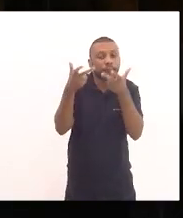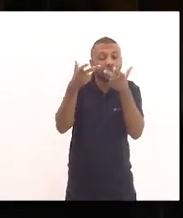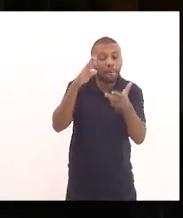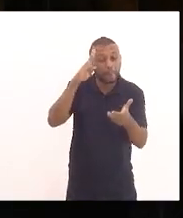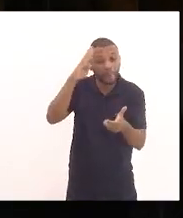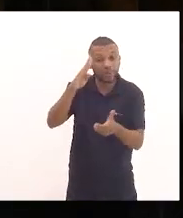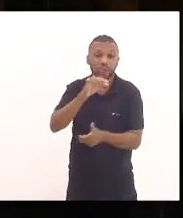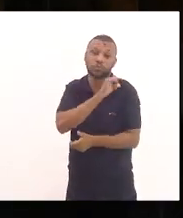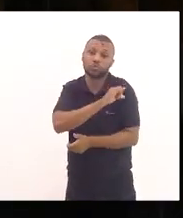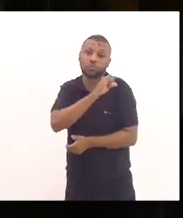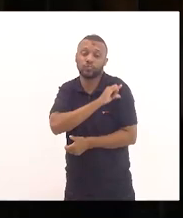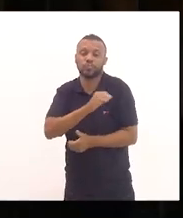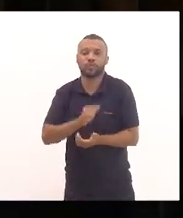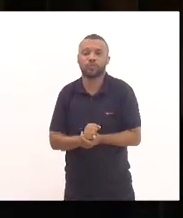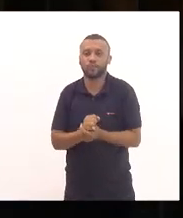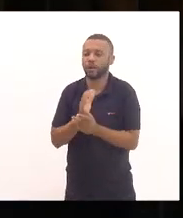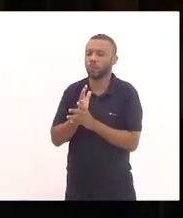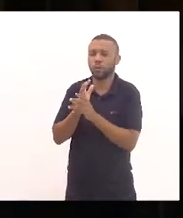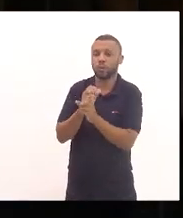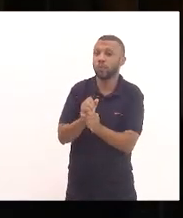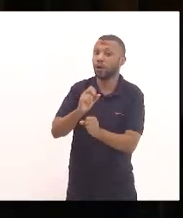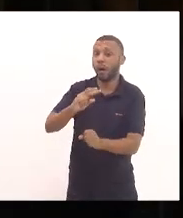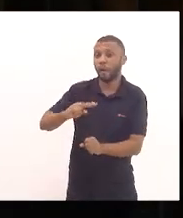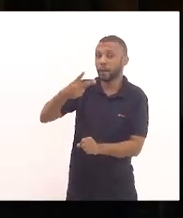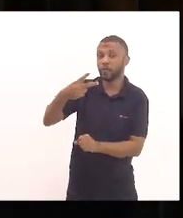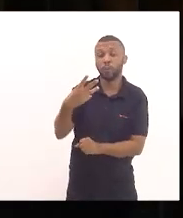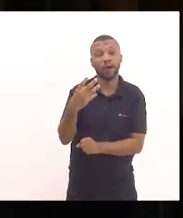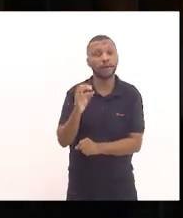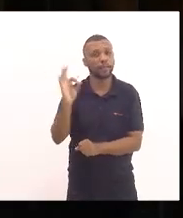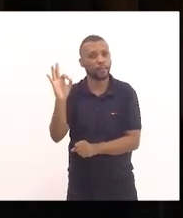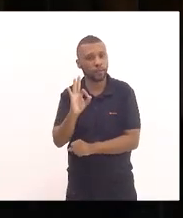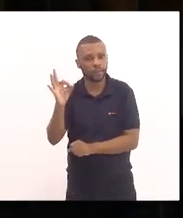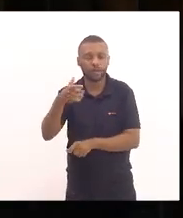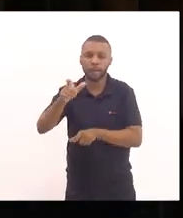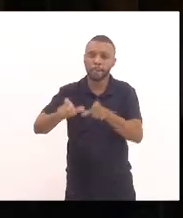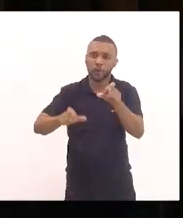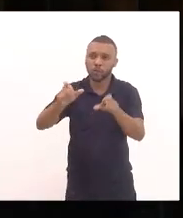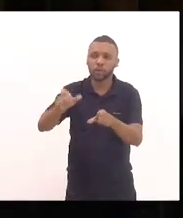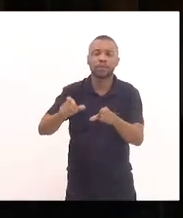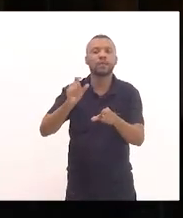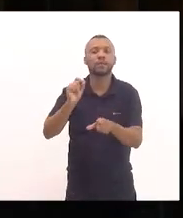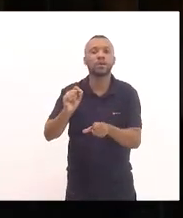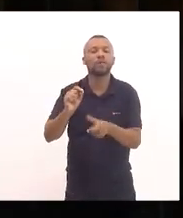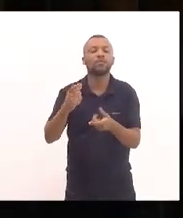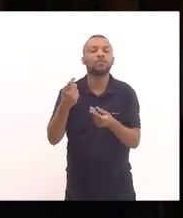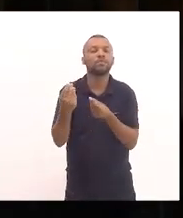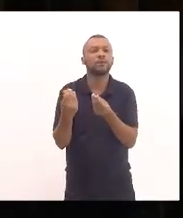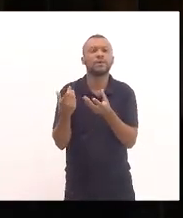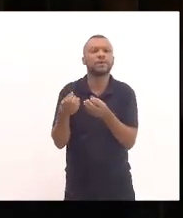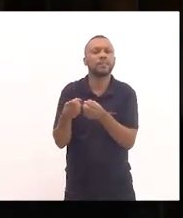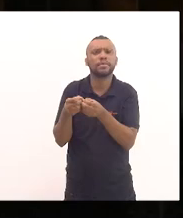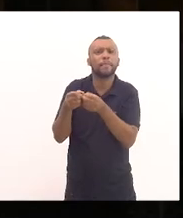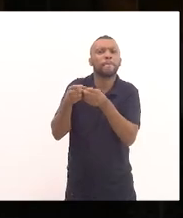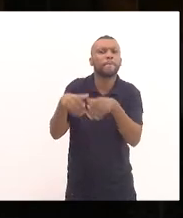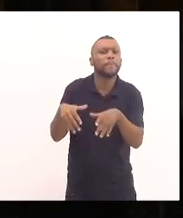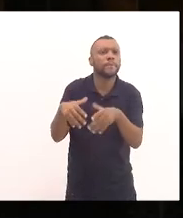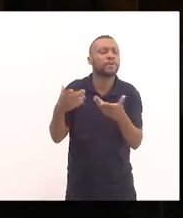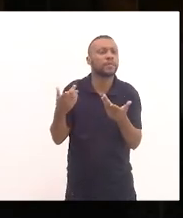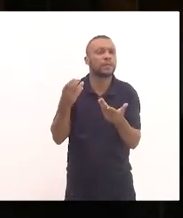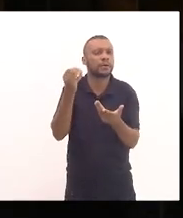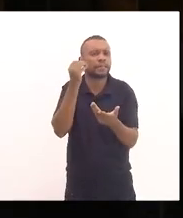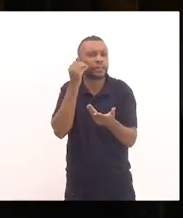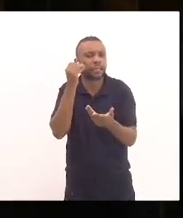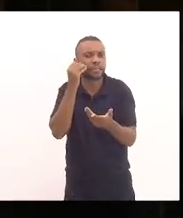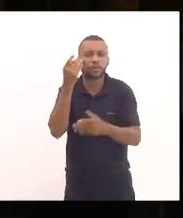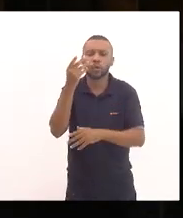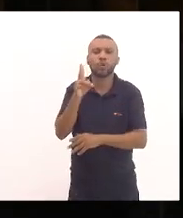Janeiro, de mais de 40% de pessoas que estão se queimando porque não tem gás de cozinha